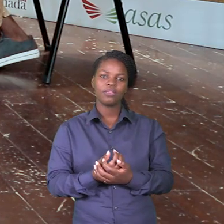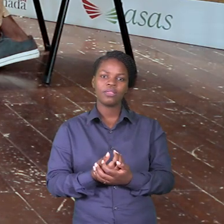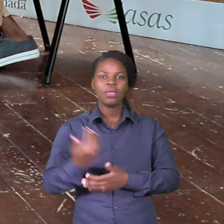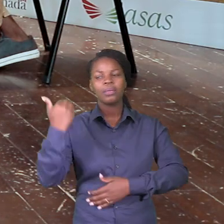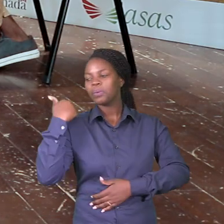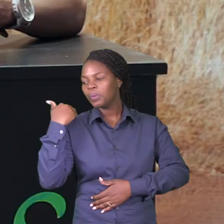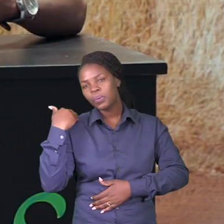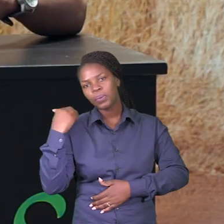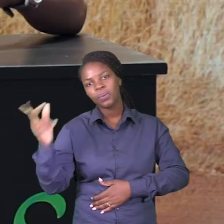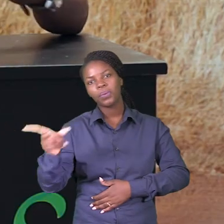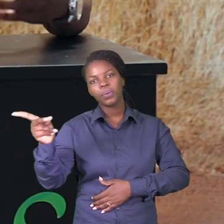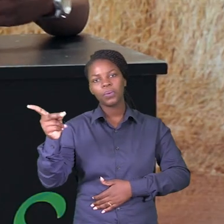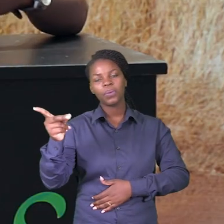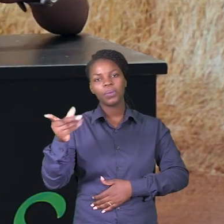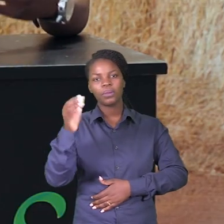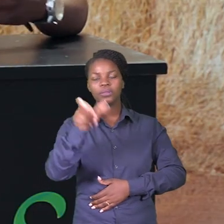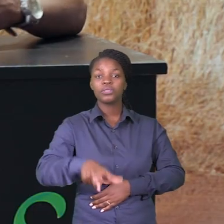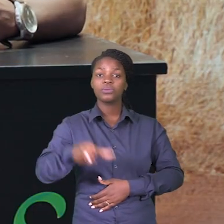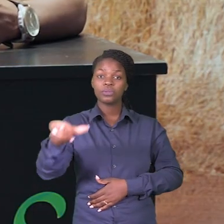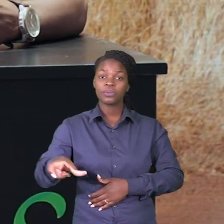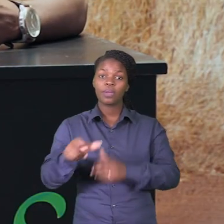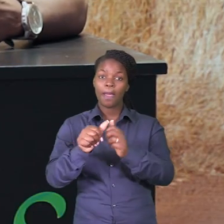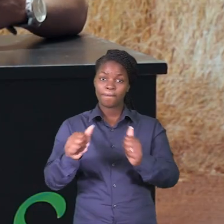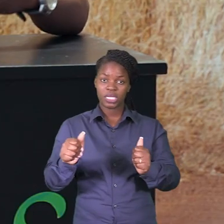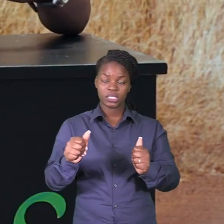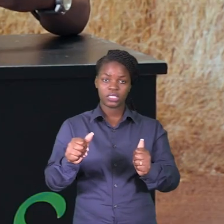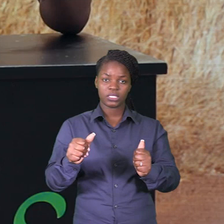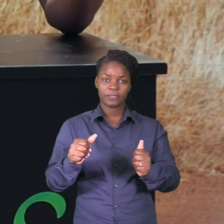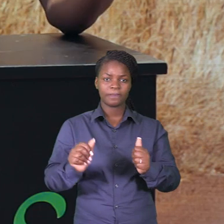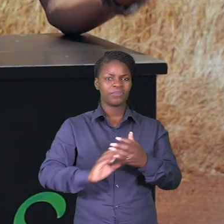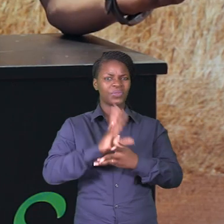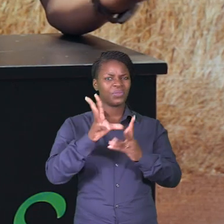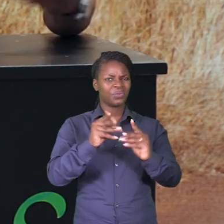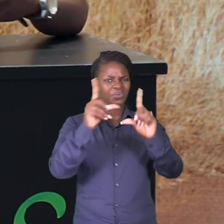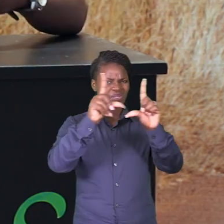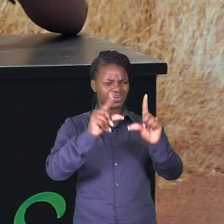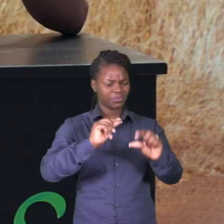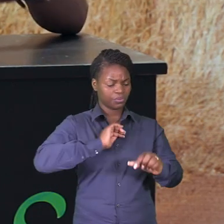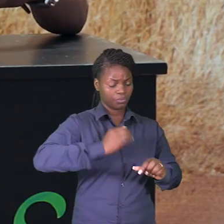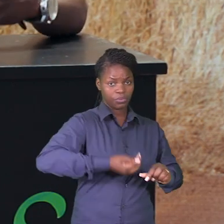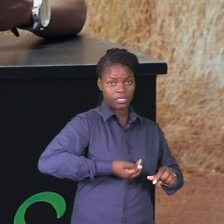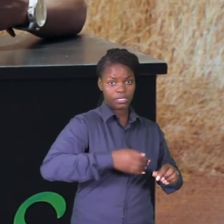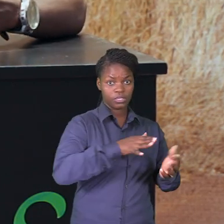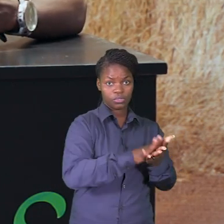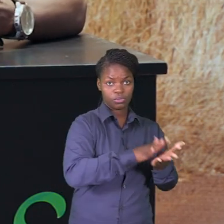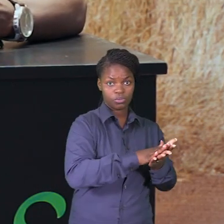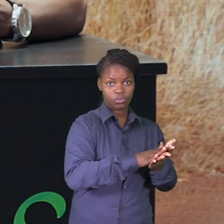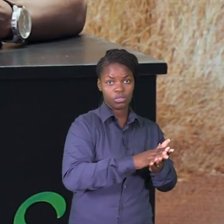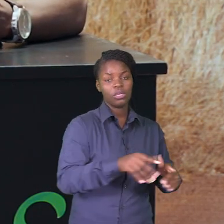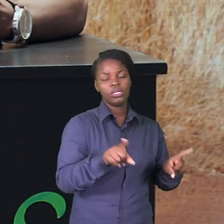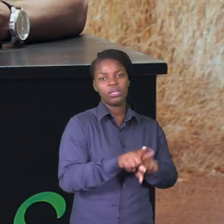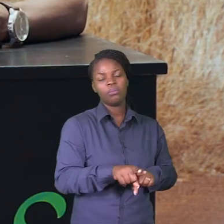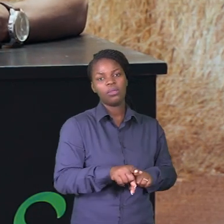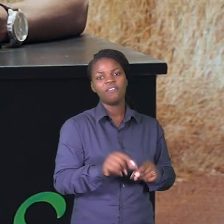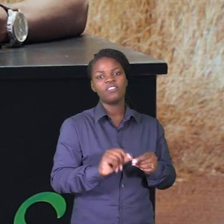pediam conselho a outras alunas que depois eram desviadas e tal mas senteo que os aspectos que foram trazidos pela também